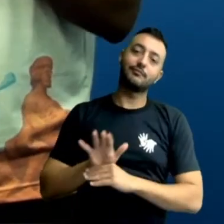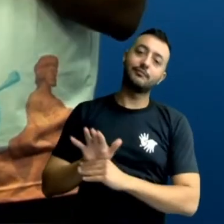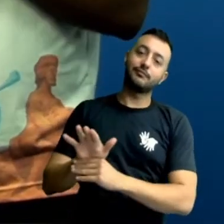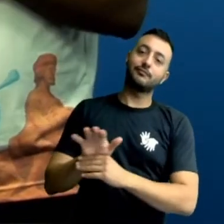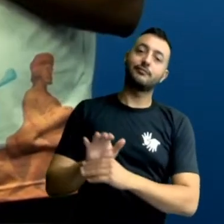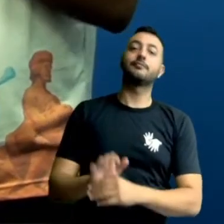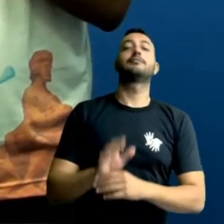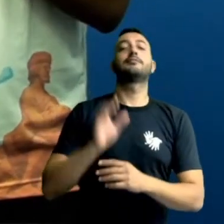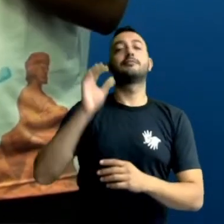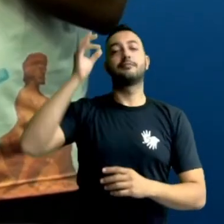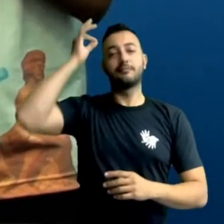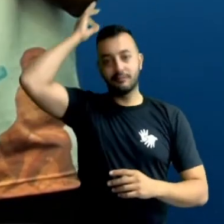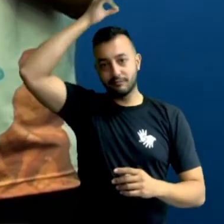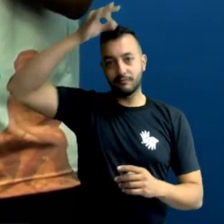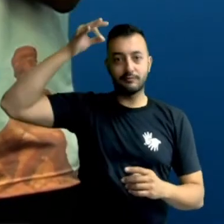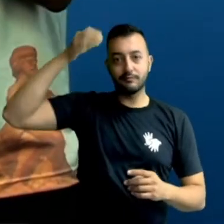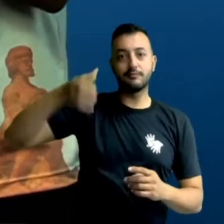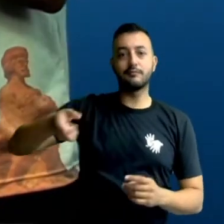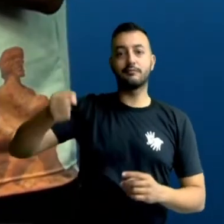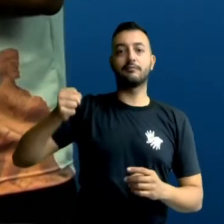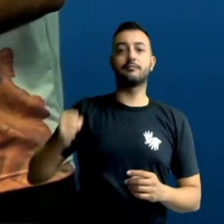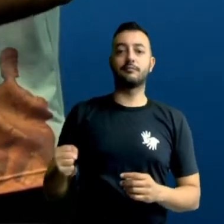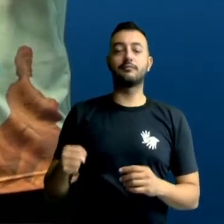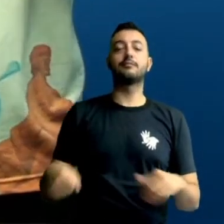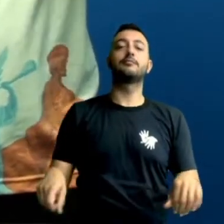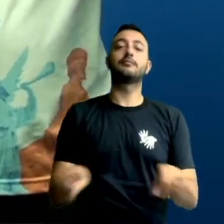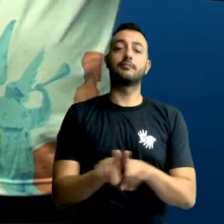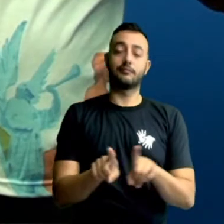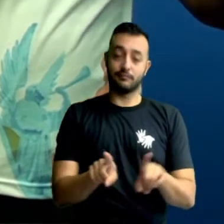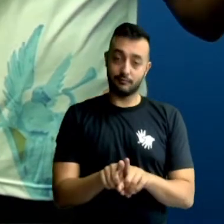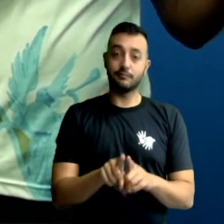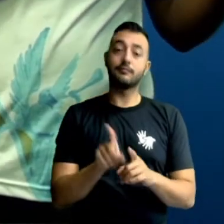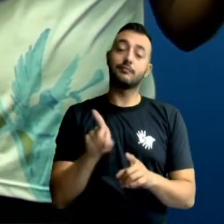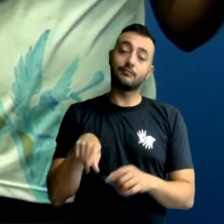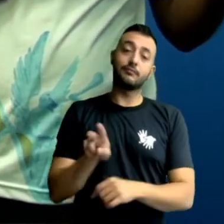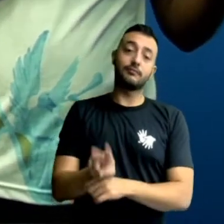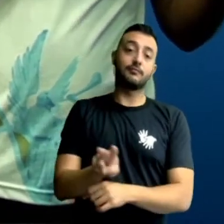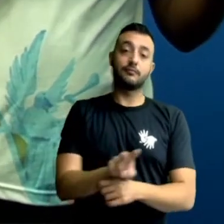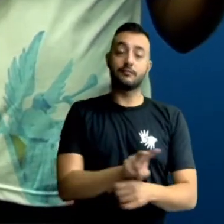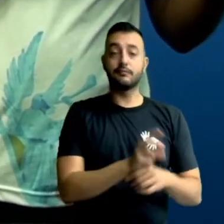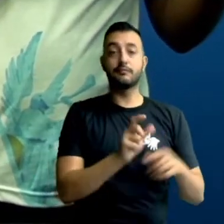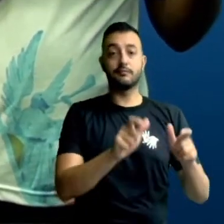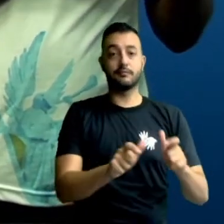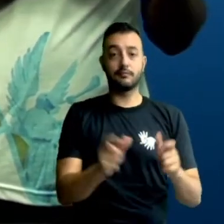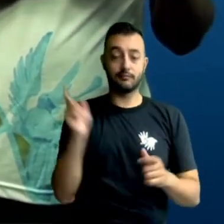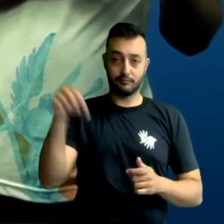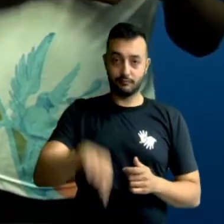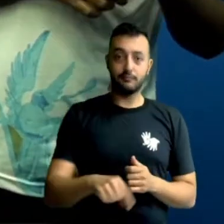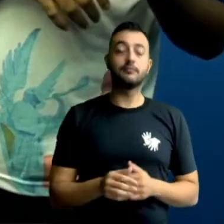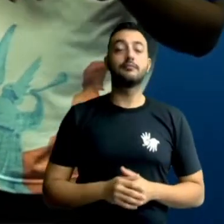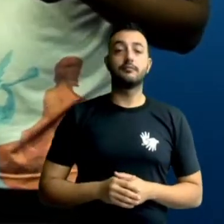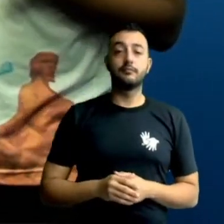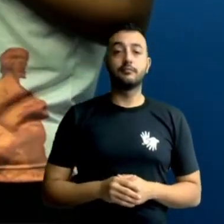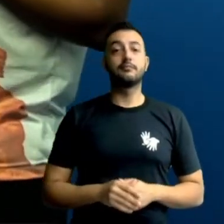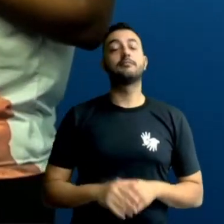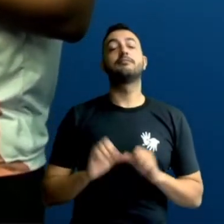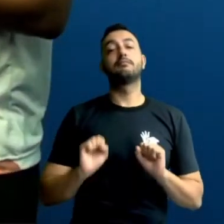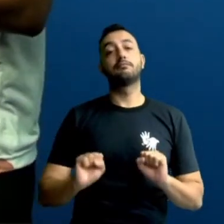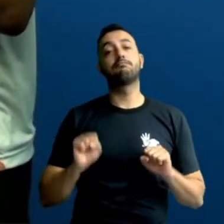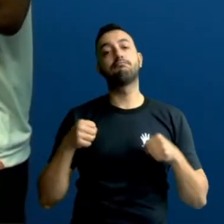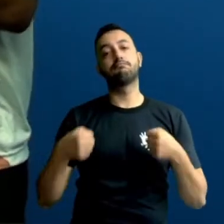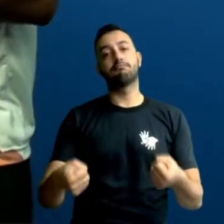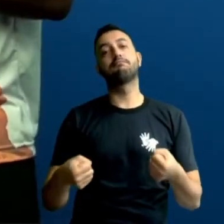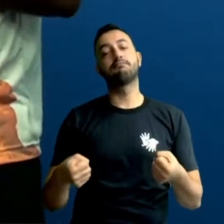Antão. Além disso, Santo Antão também era padroeiro do local da onde ele tinha vindo, certo? Ele